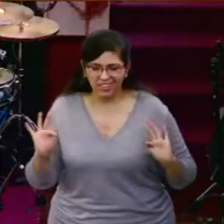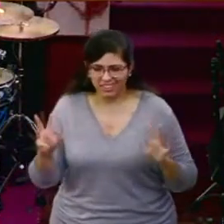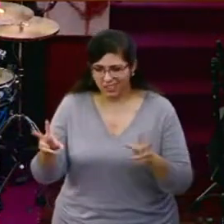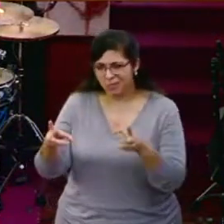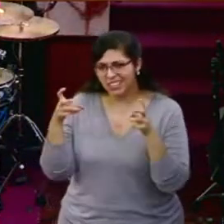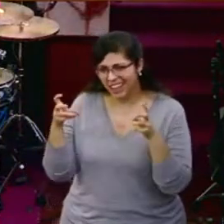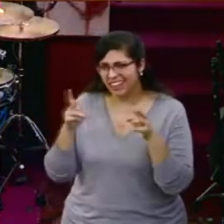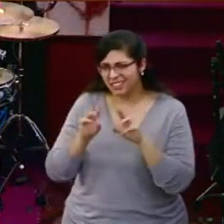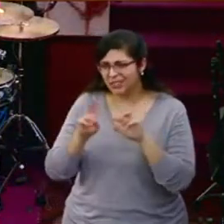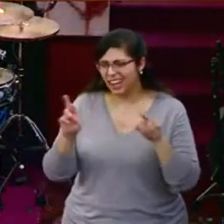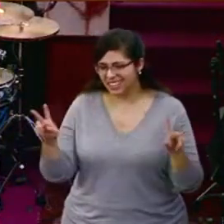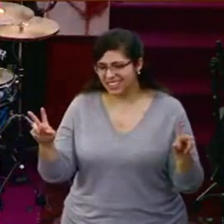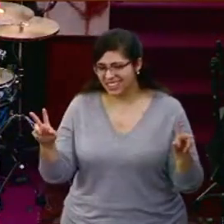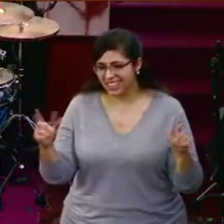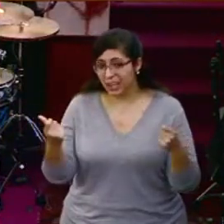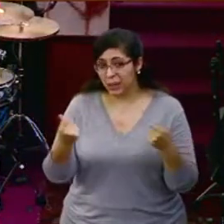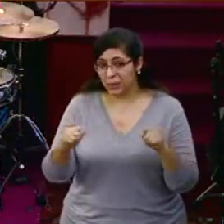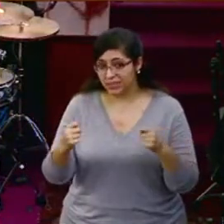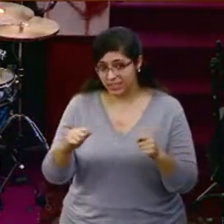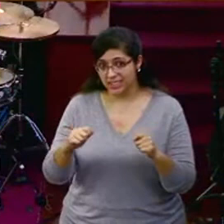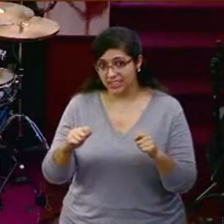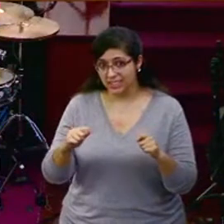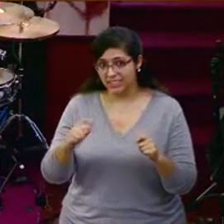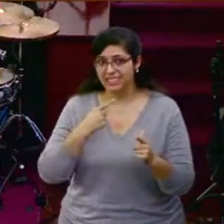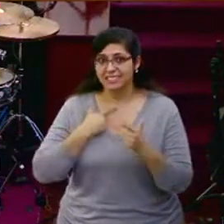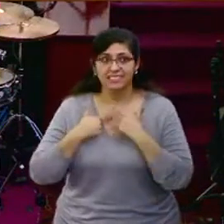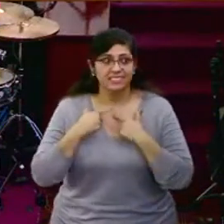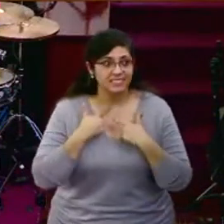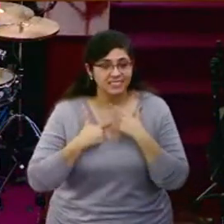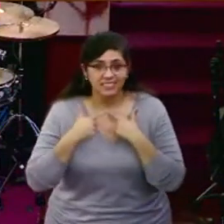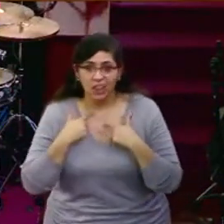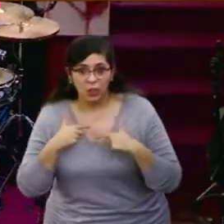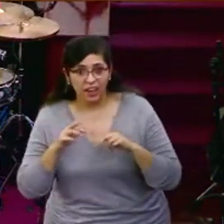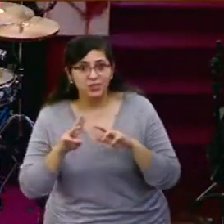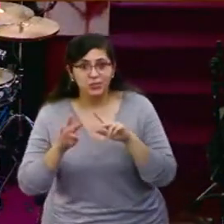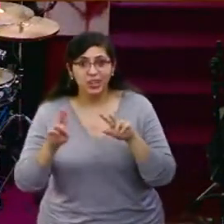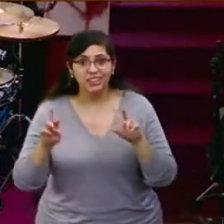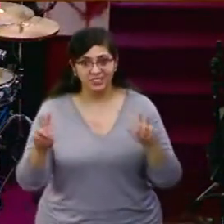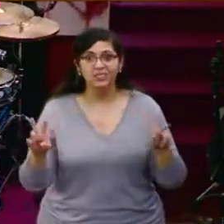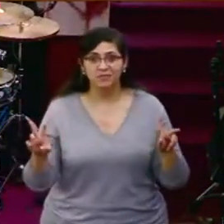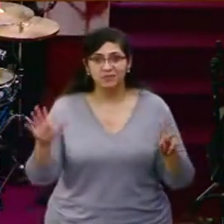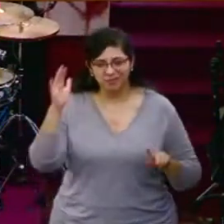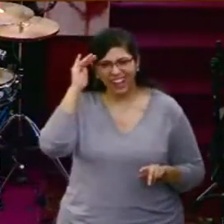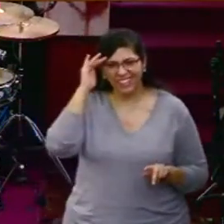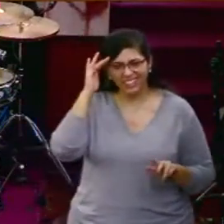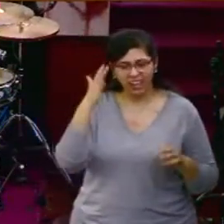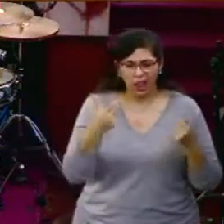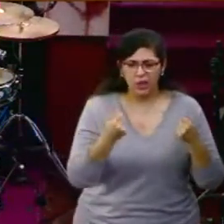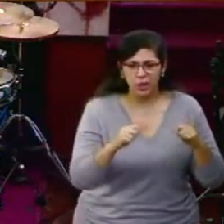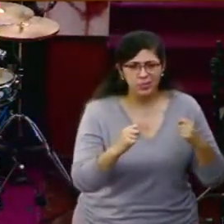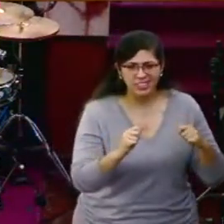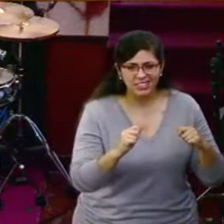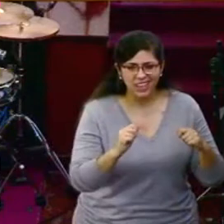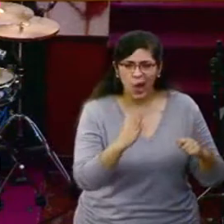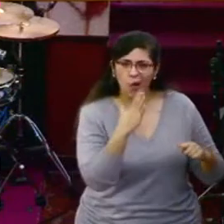entre necessidades e desejos pessoas que confiam em deus as necessidades